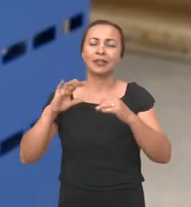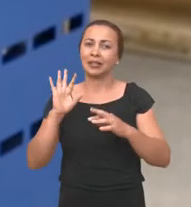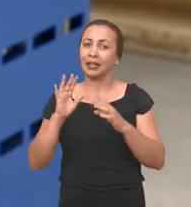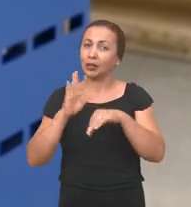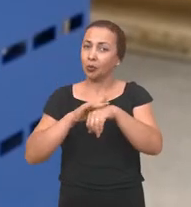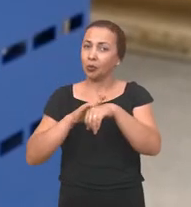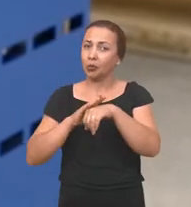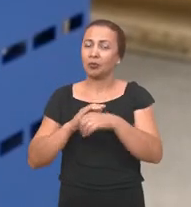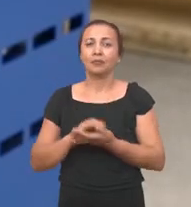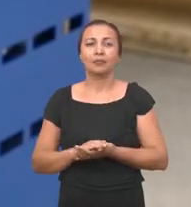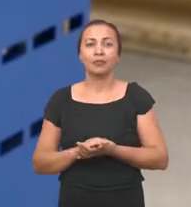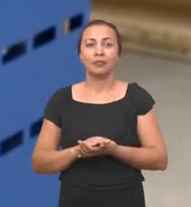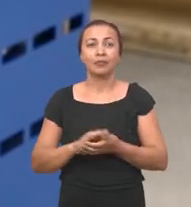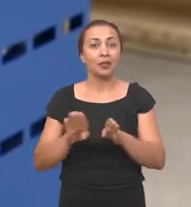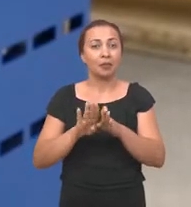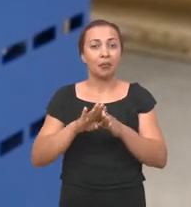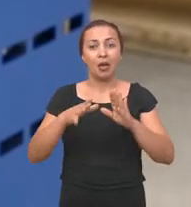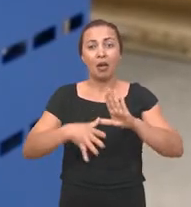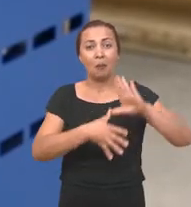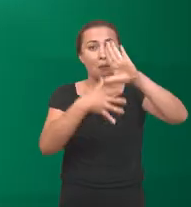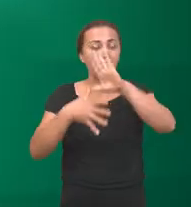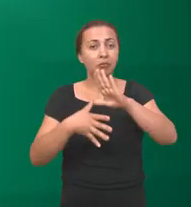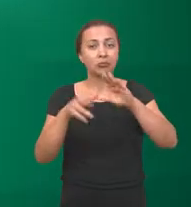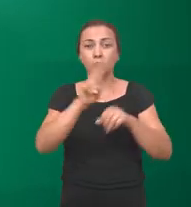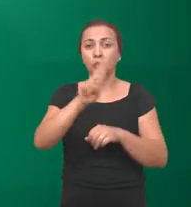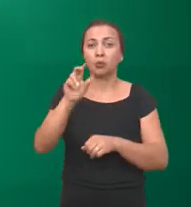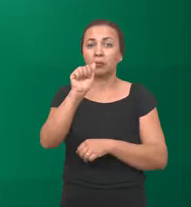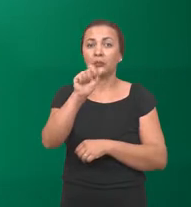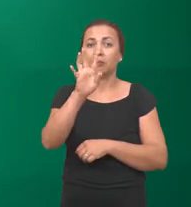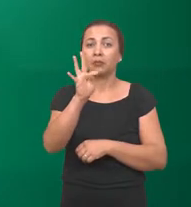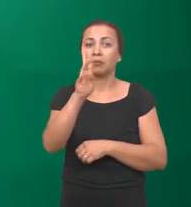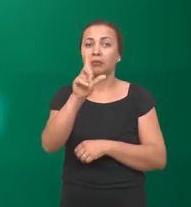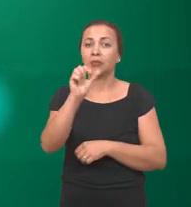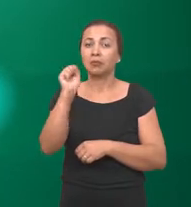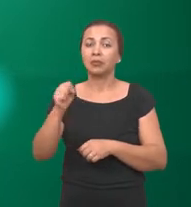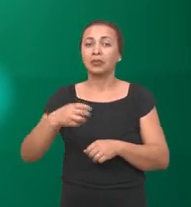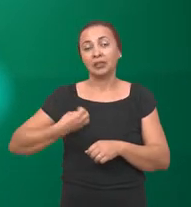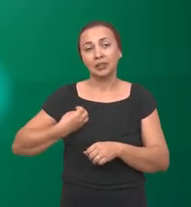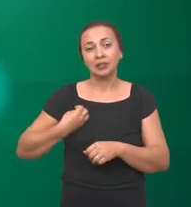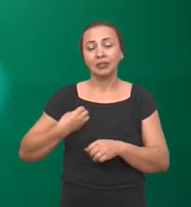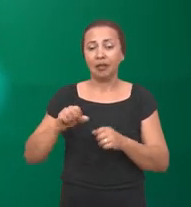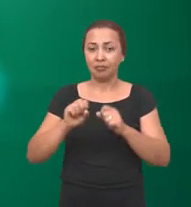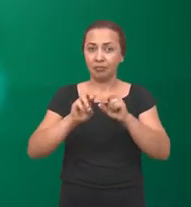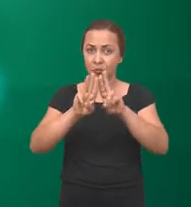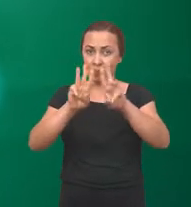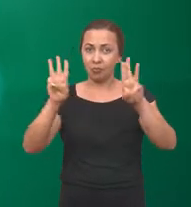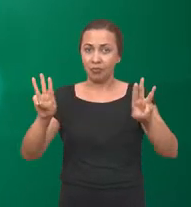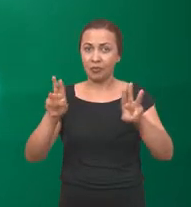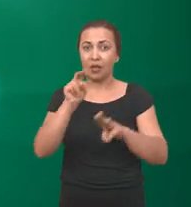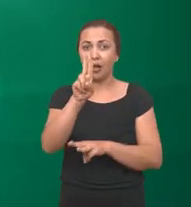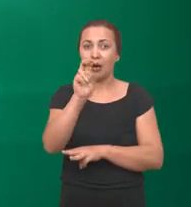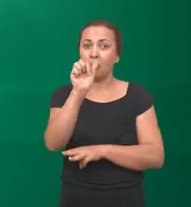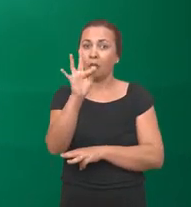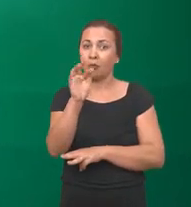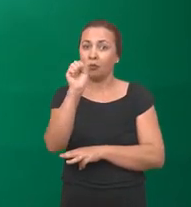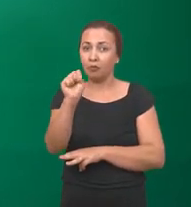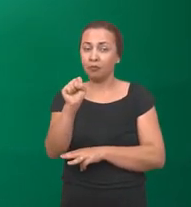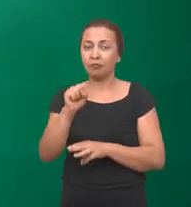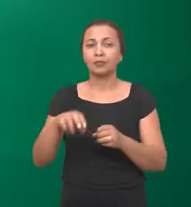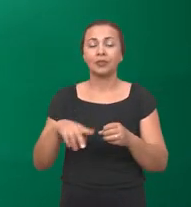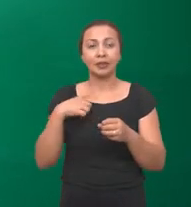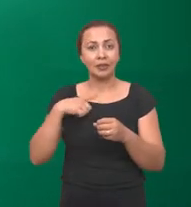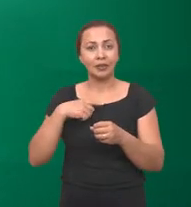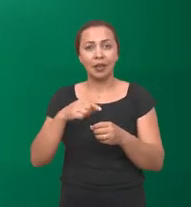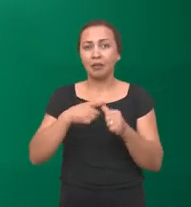último relatório com o mapa, que é o Atlas da Covid, que está na página da UFES do campus de Itabaiana, nós temos dados